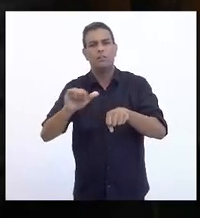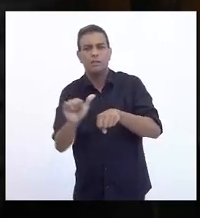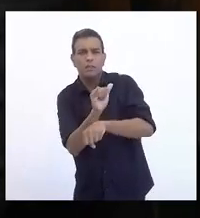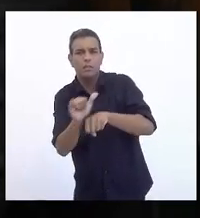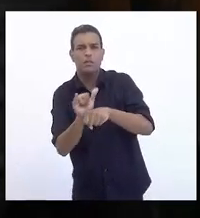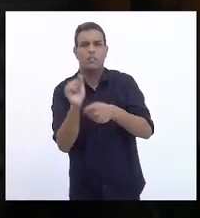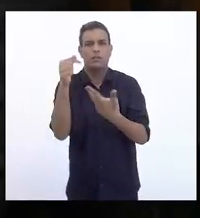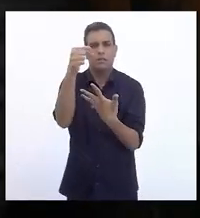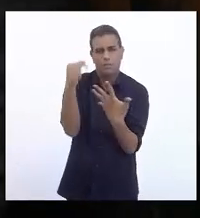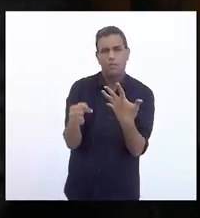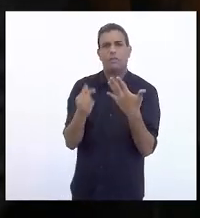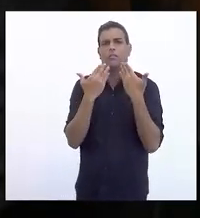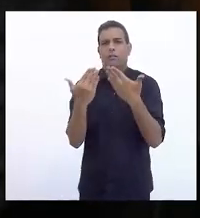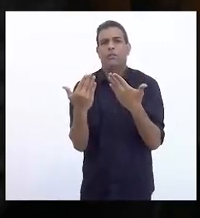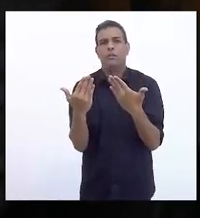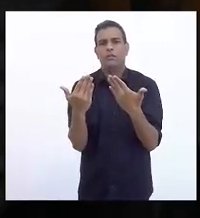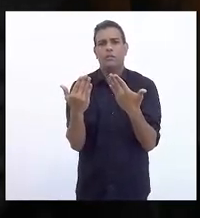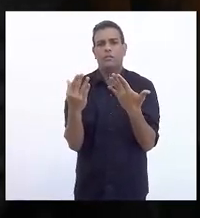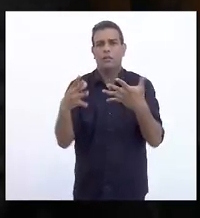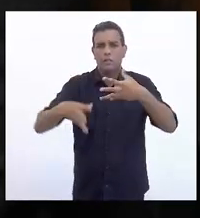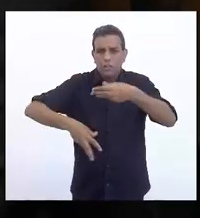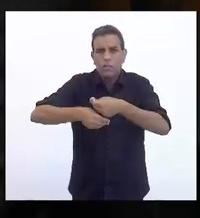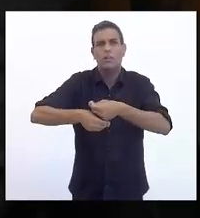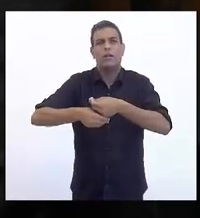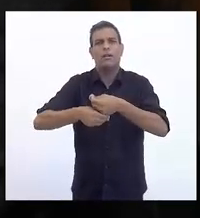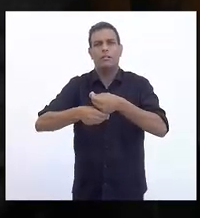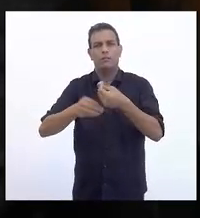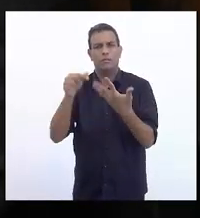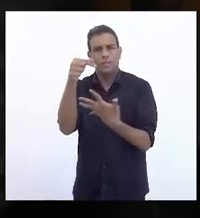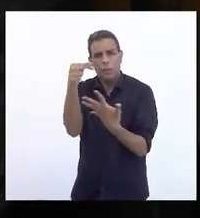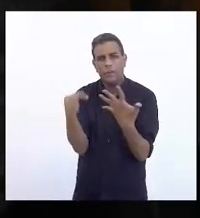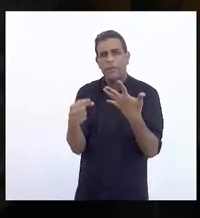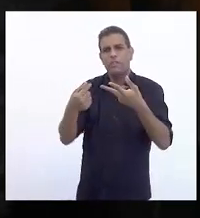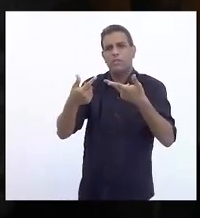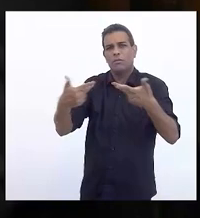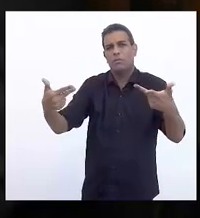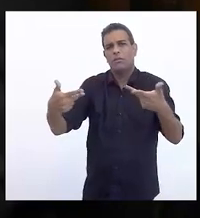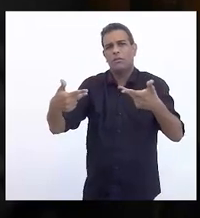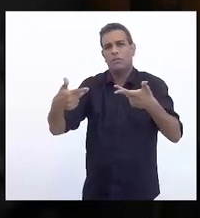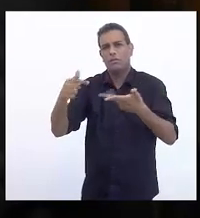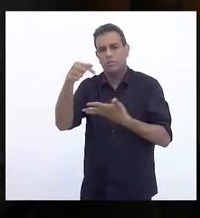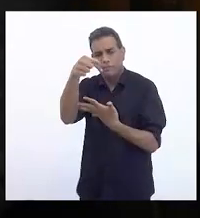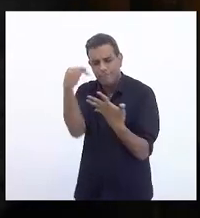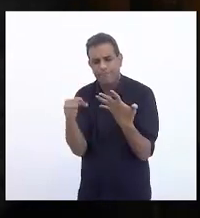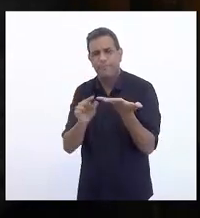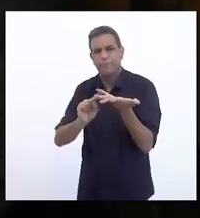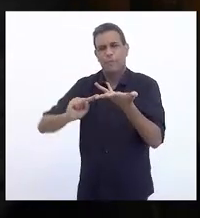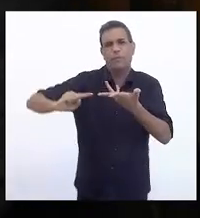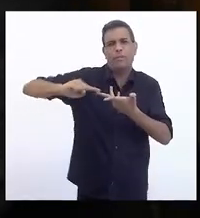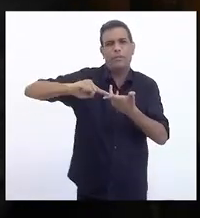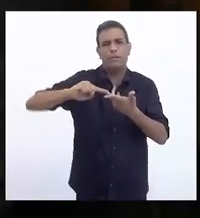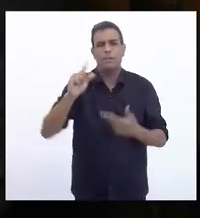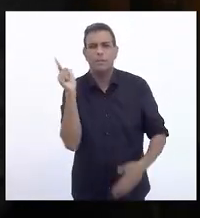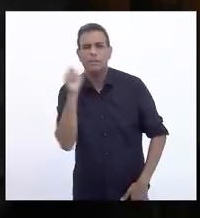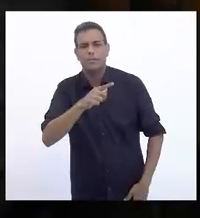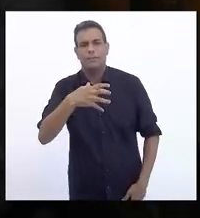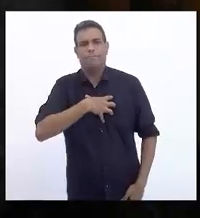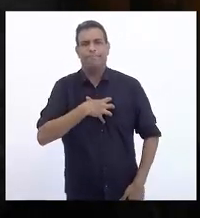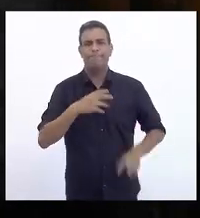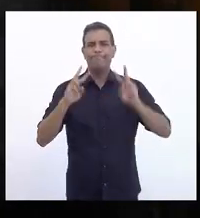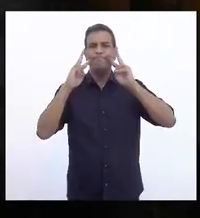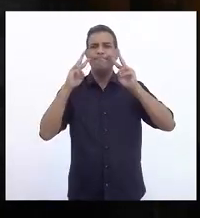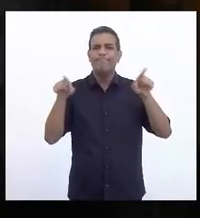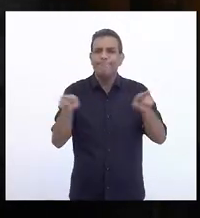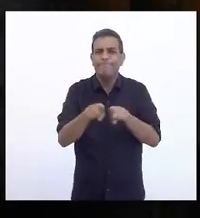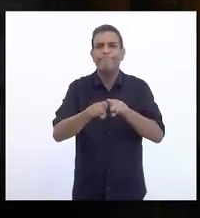na primeira hora que foi acionado por mim, como presidente da Comissão de Ciência e Tecnologia e pelo presidente da Comissão de Educação, falou: eu estou dentro do projeto da UESO